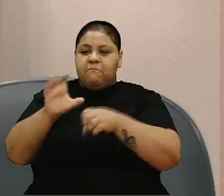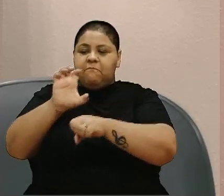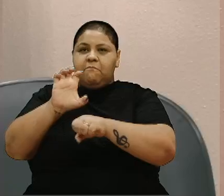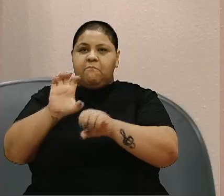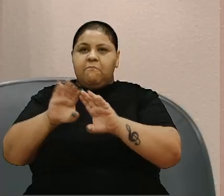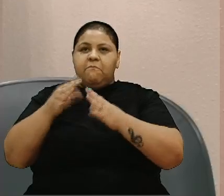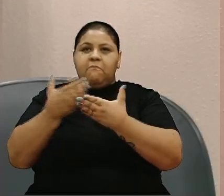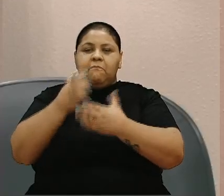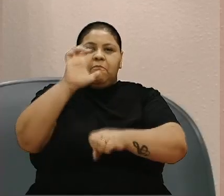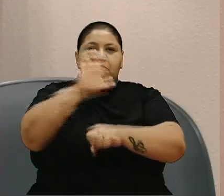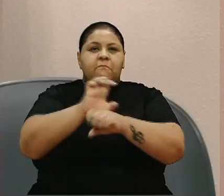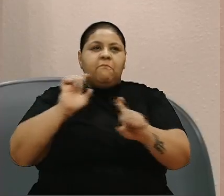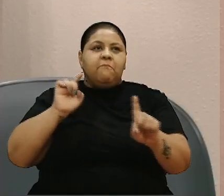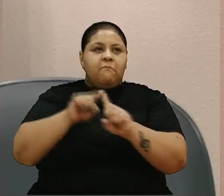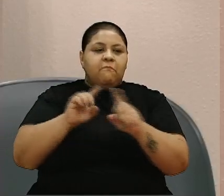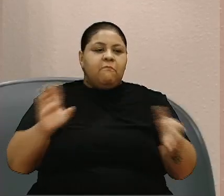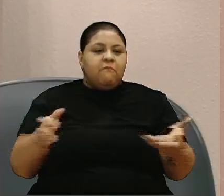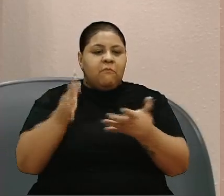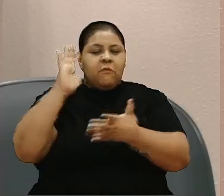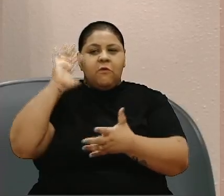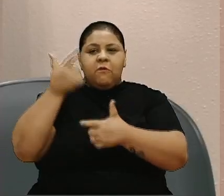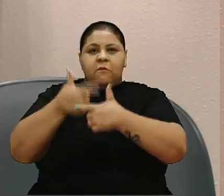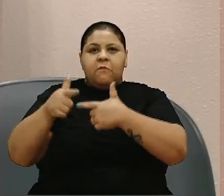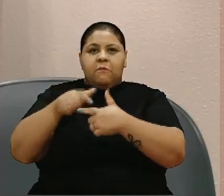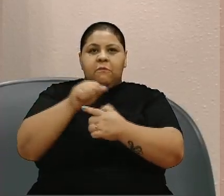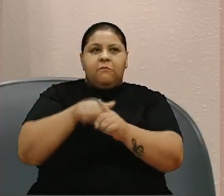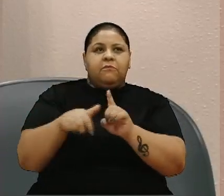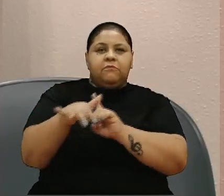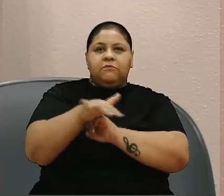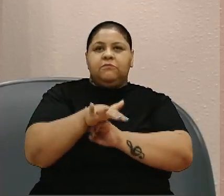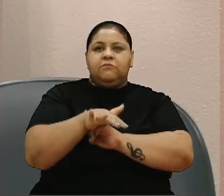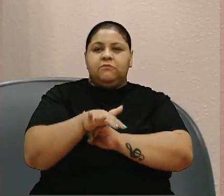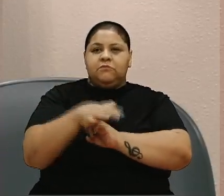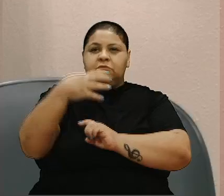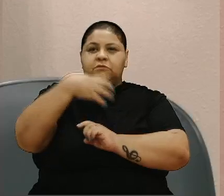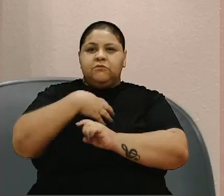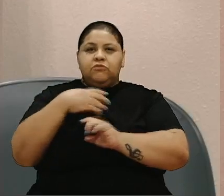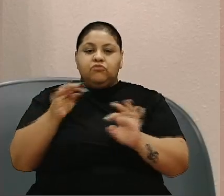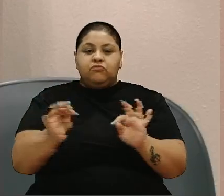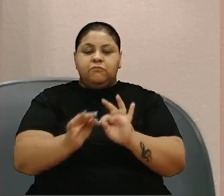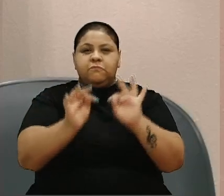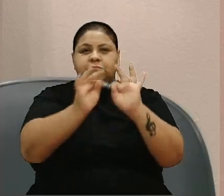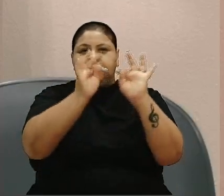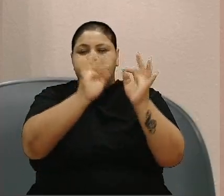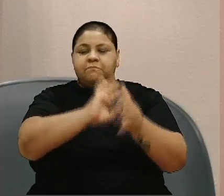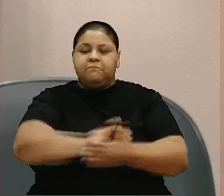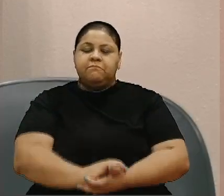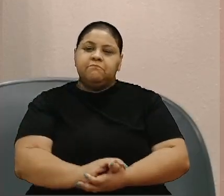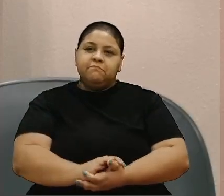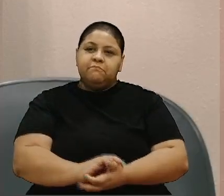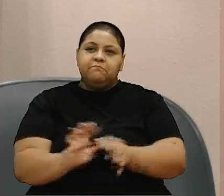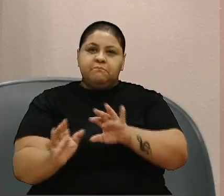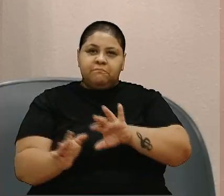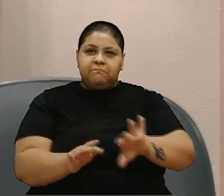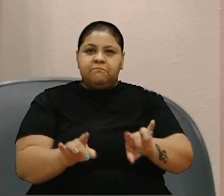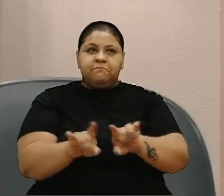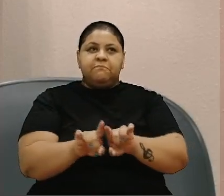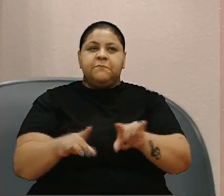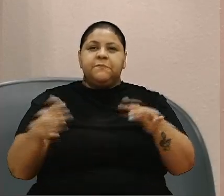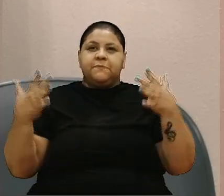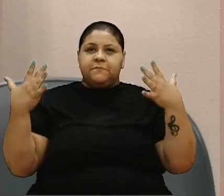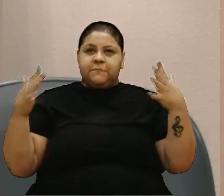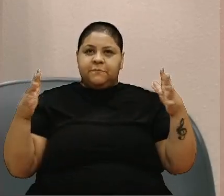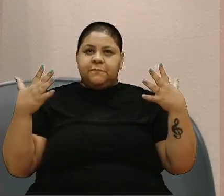o propósito de estimular a solução de problemas sociais por meio da tecnologia. E, por último,